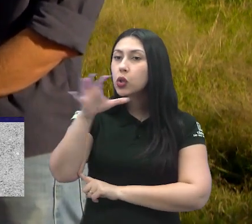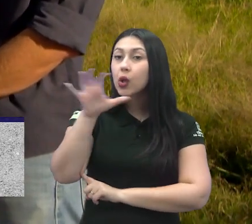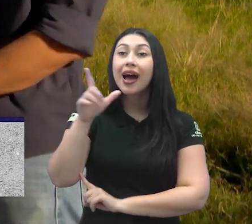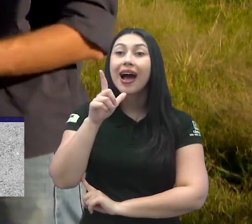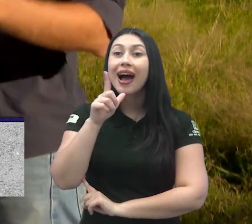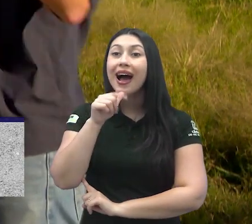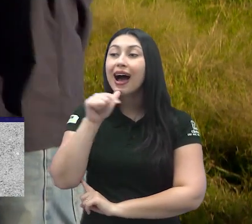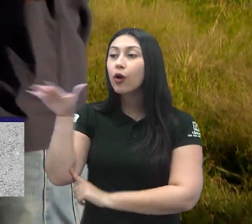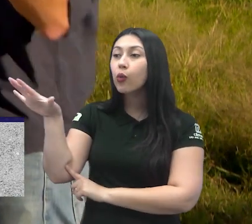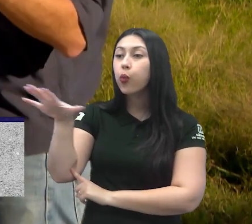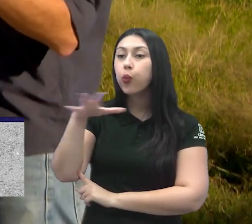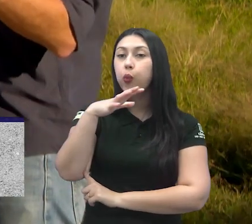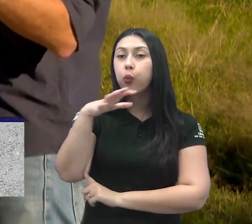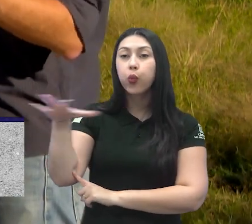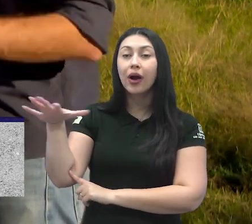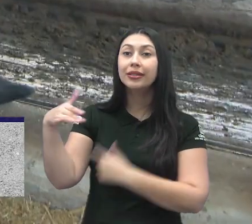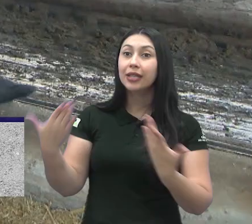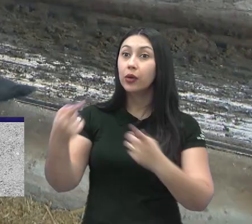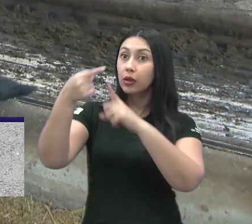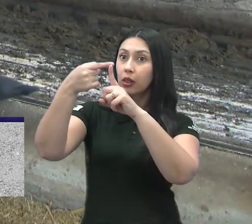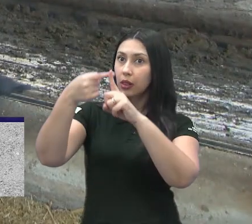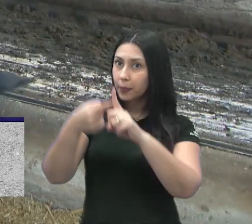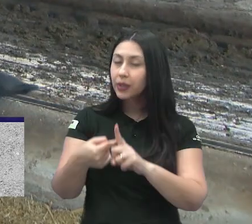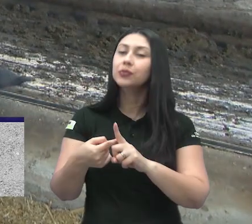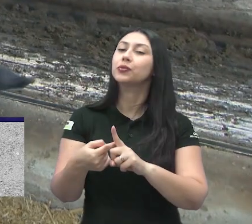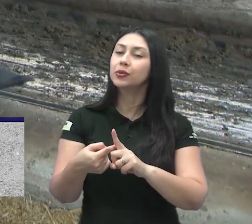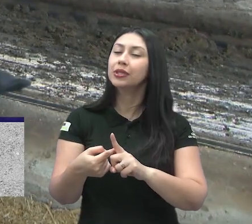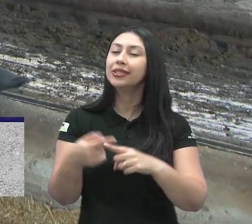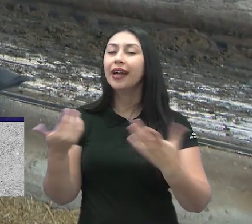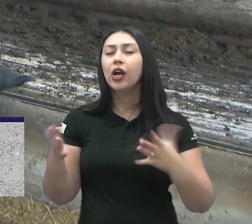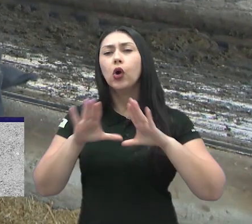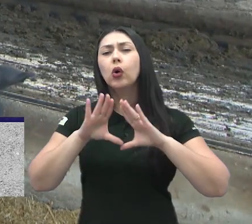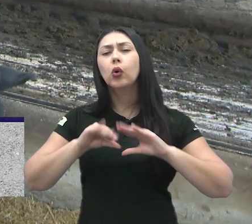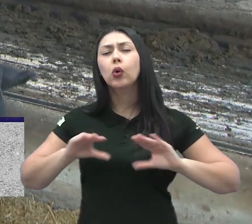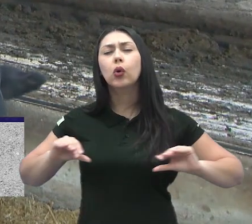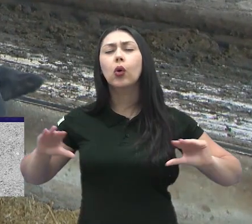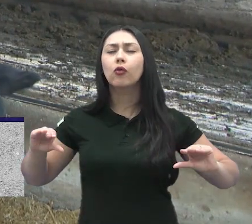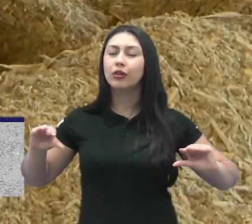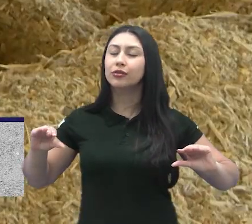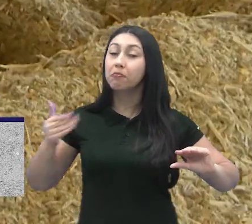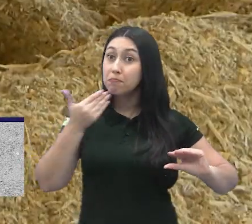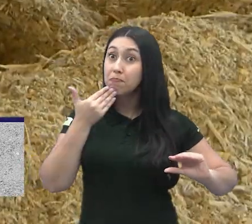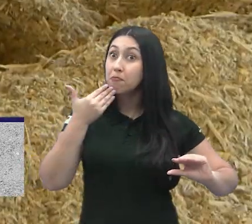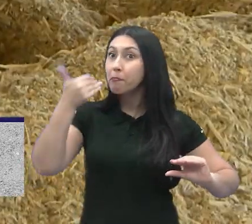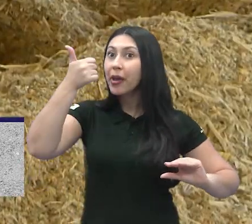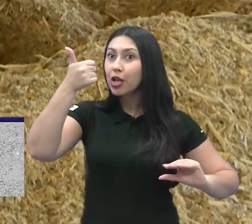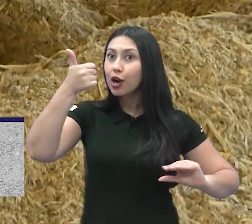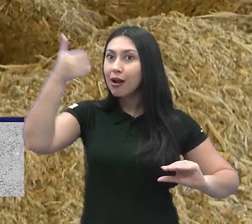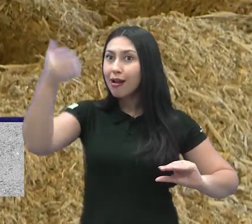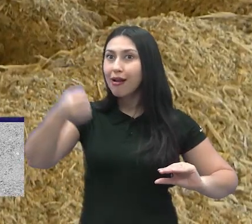fiquem com uma temperatura muito mais baixa. E elas tendo esse conforto térmico, com toda certeza, elas vão produzir